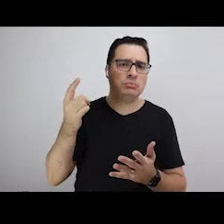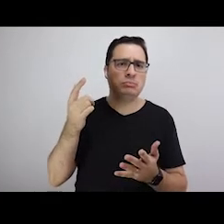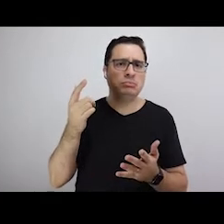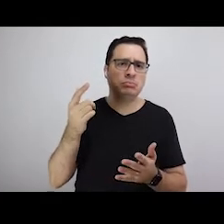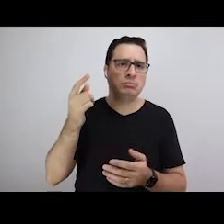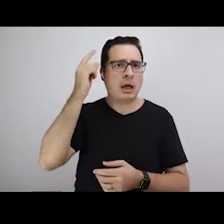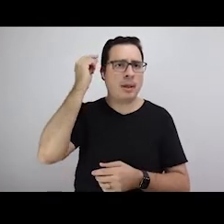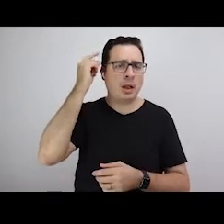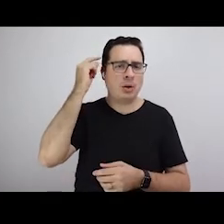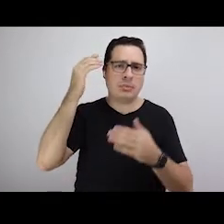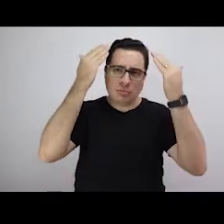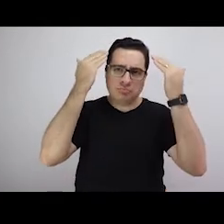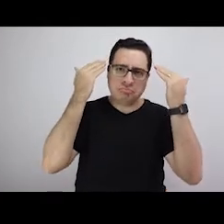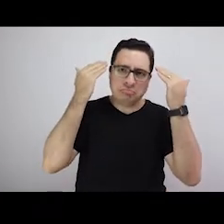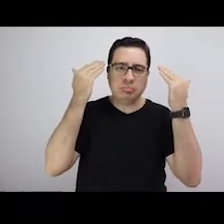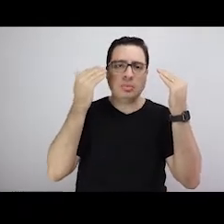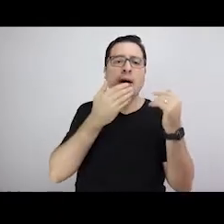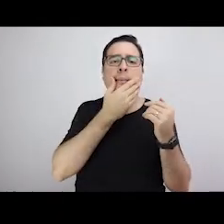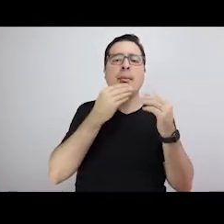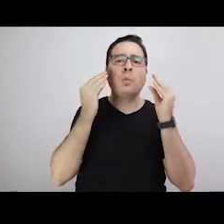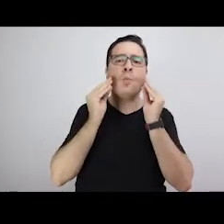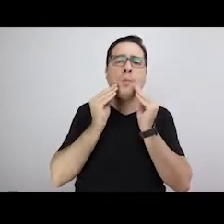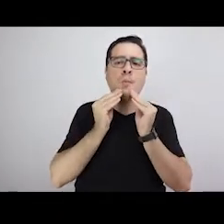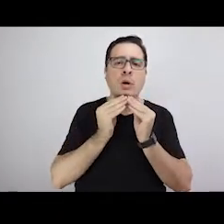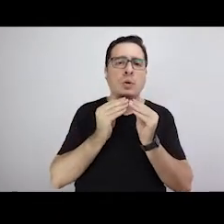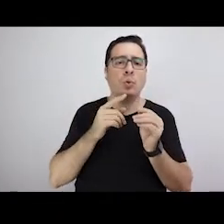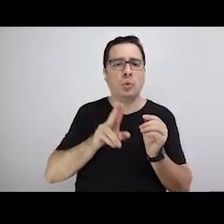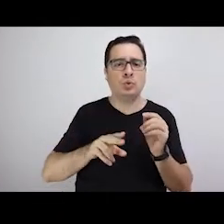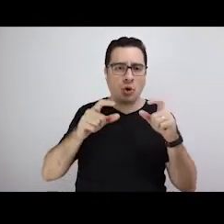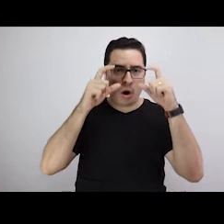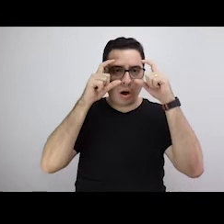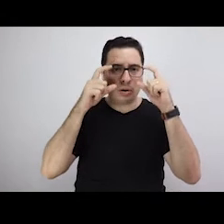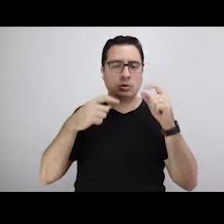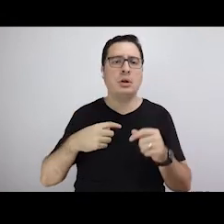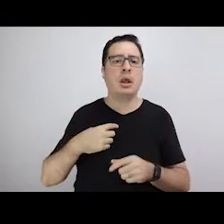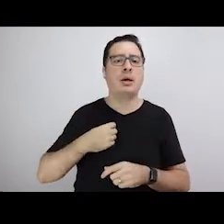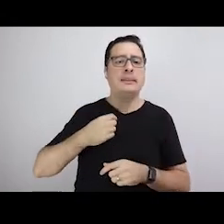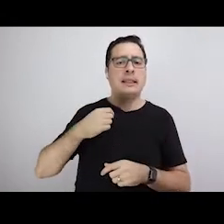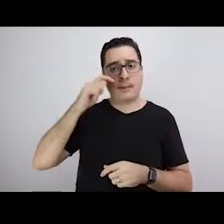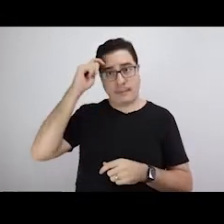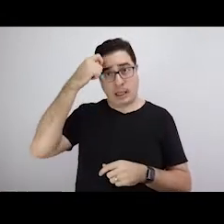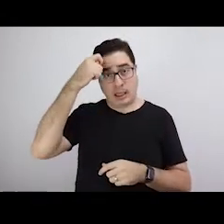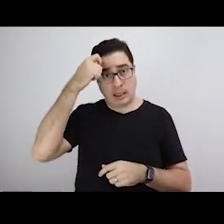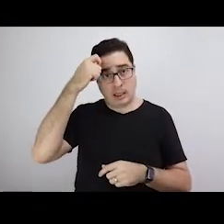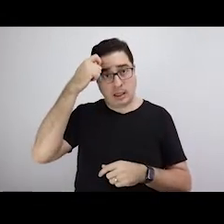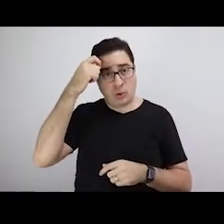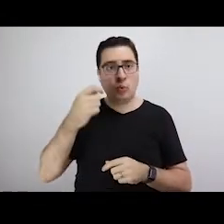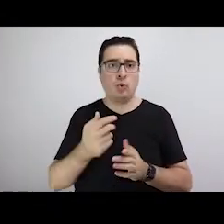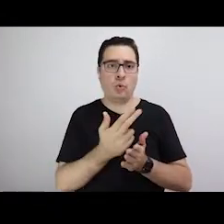cabelo meio longo, uma barba bem fina, utilizo óculos e hoje eu estou vestindo uma camiseta preta com o logo da